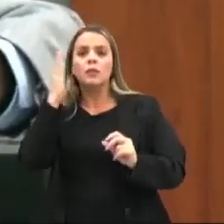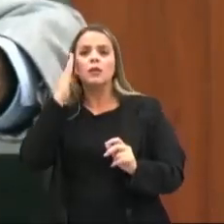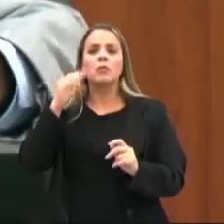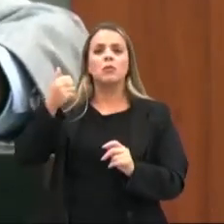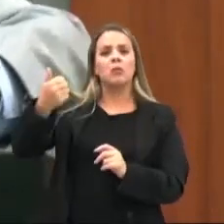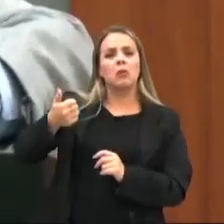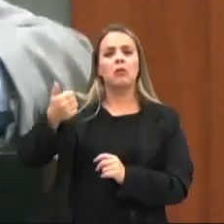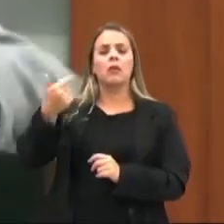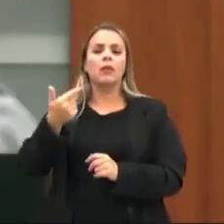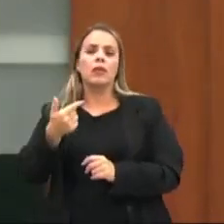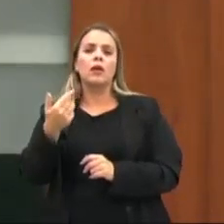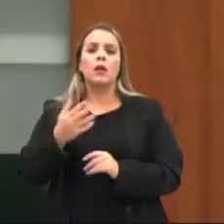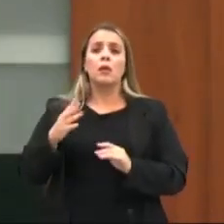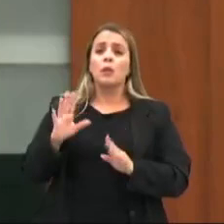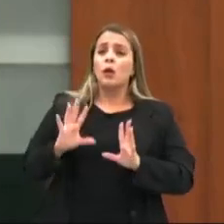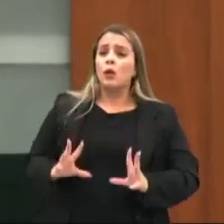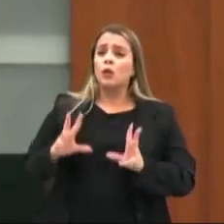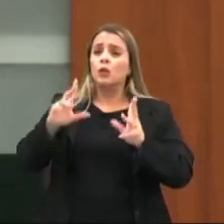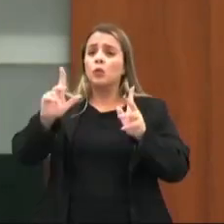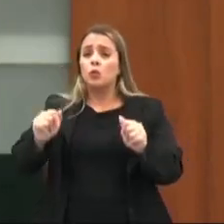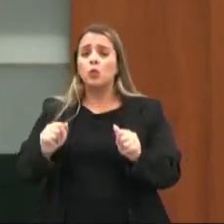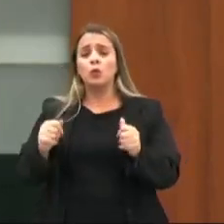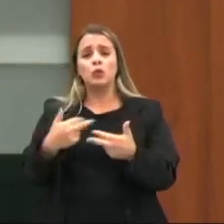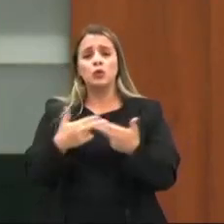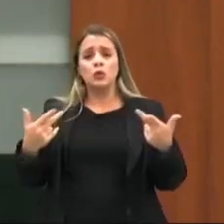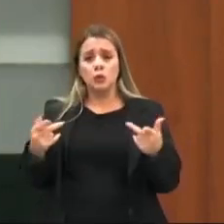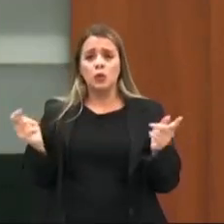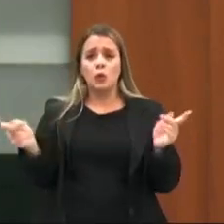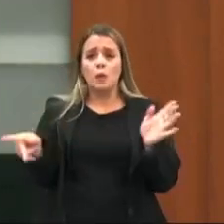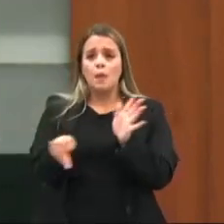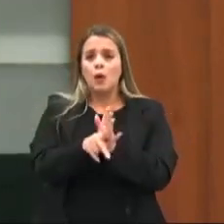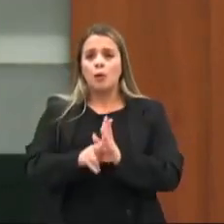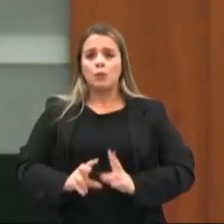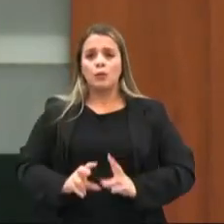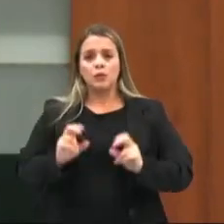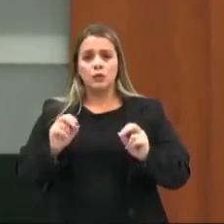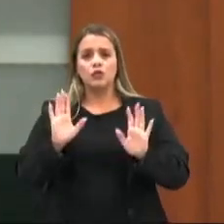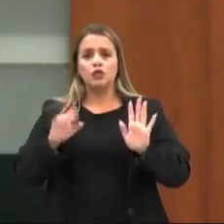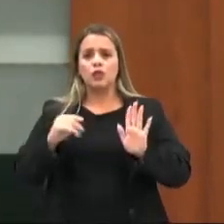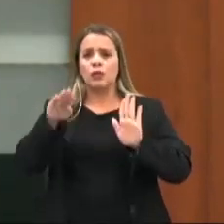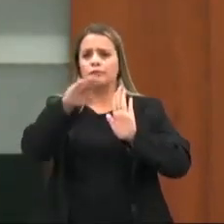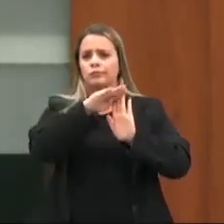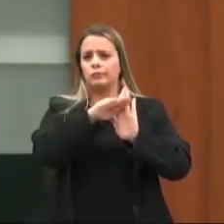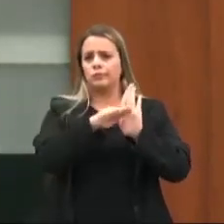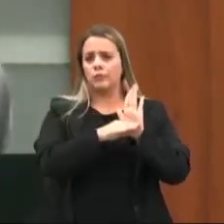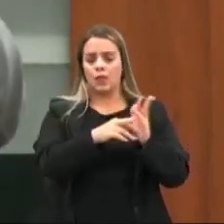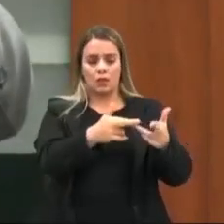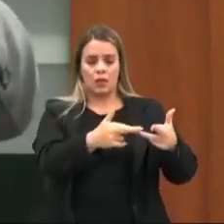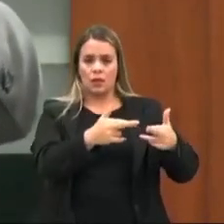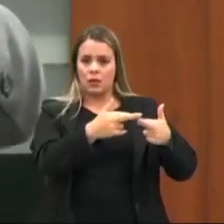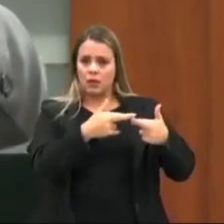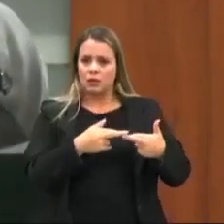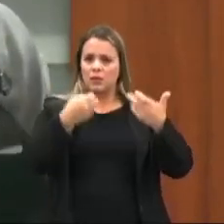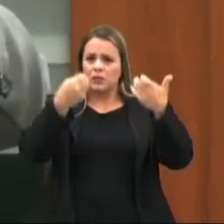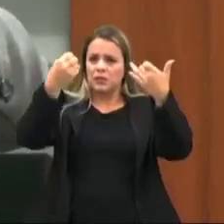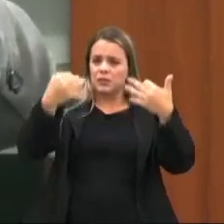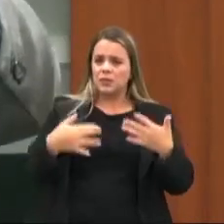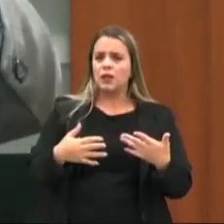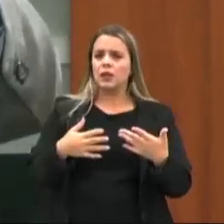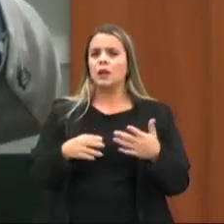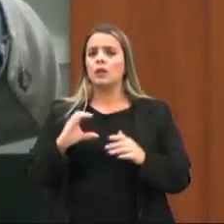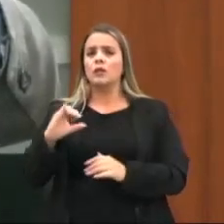para todas as hipóteses diagnósticas listadas no requerimento, que dizem respeito ao